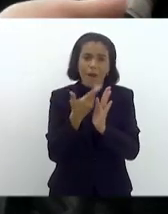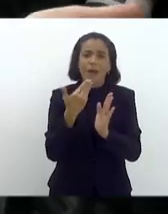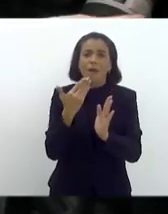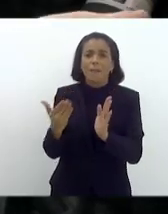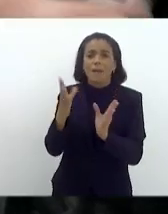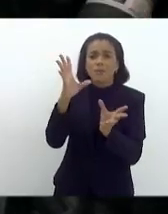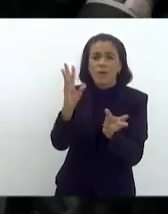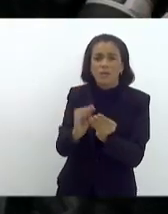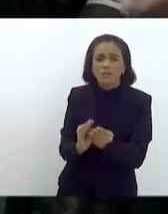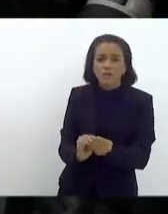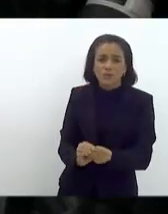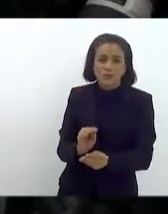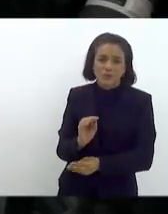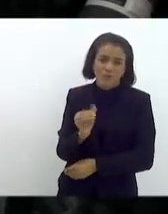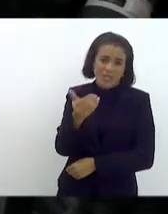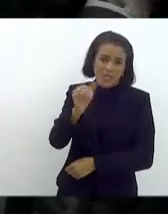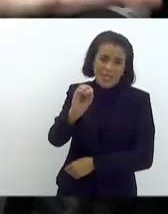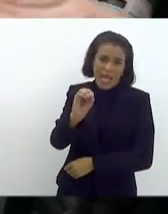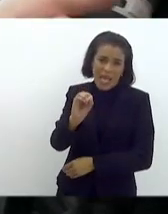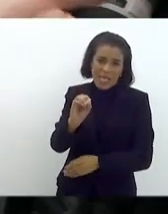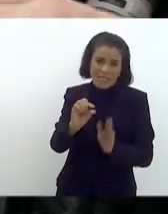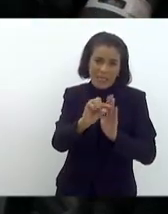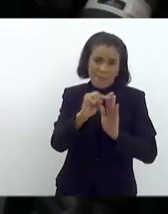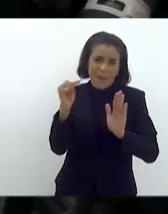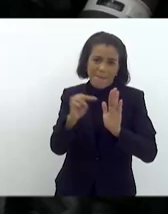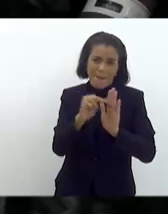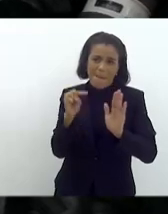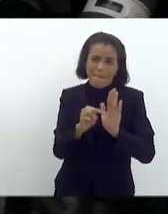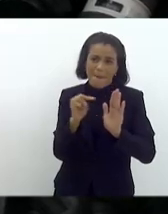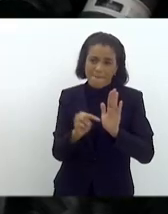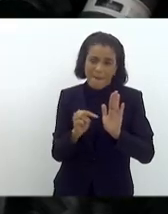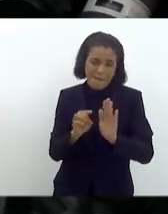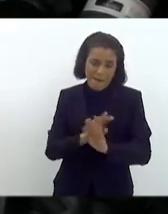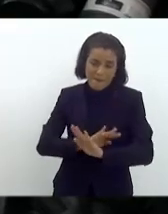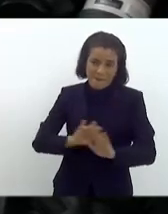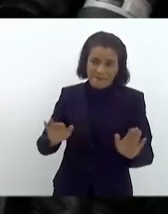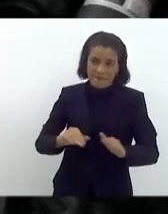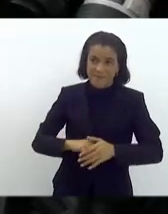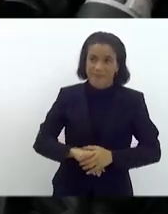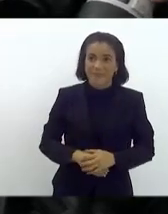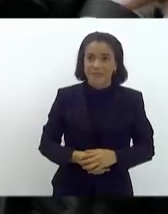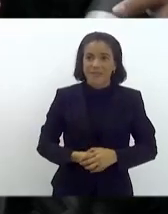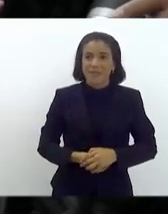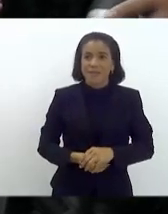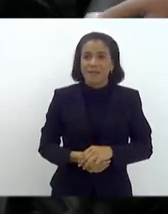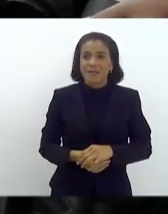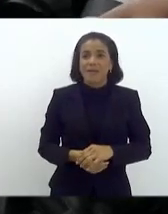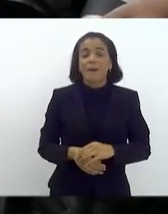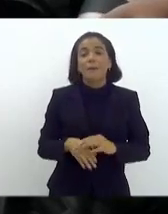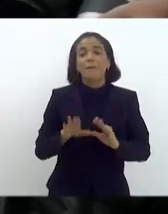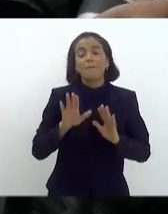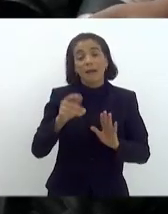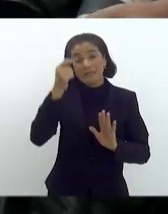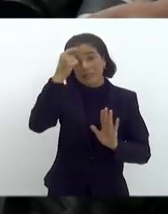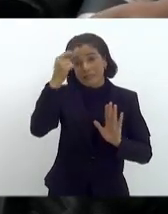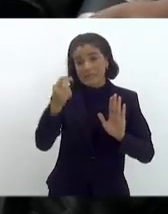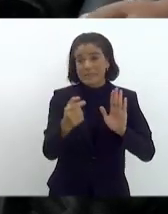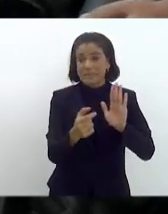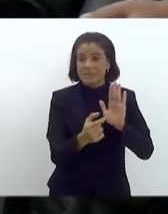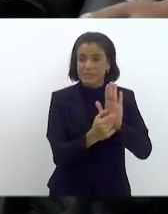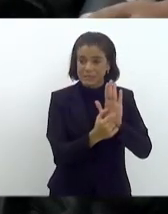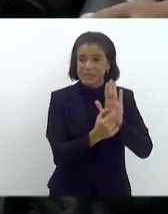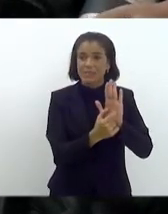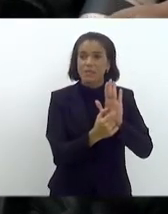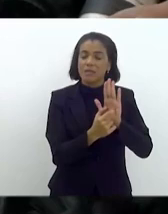10 linhas só dá o título do livro O autor mas a inteligência artificial